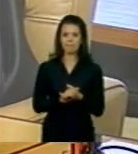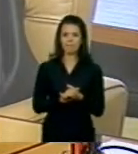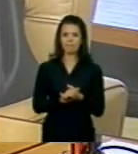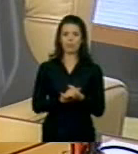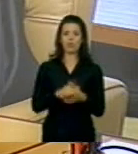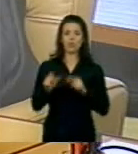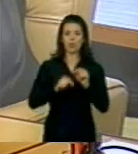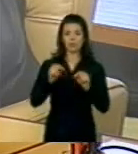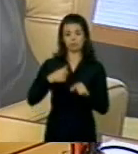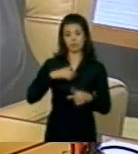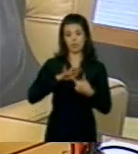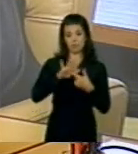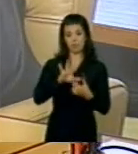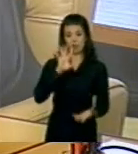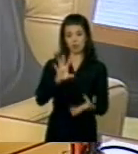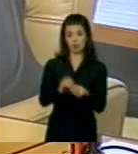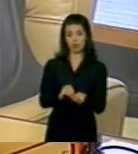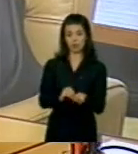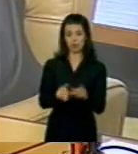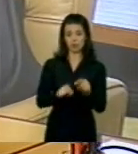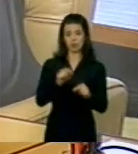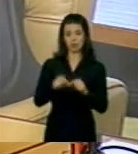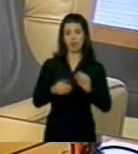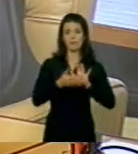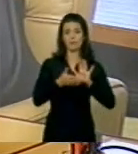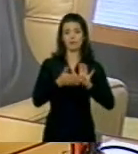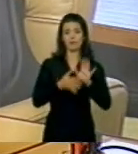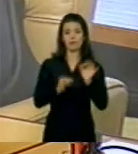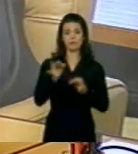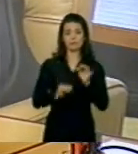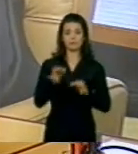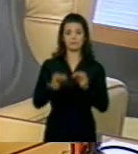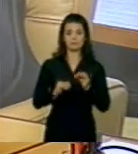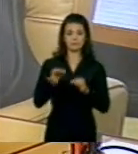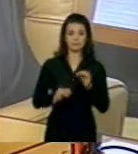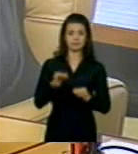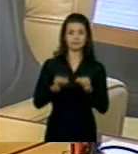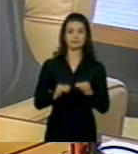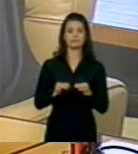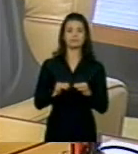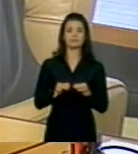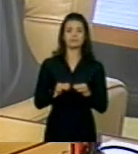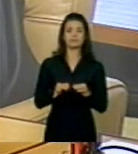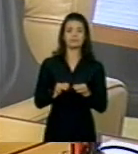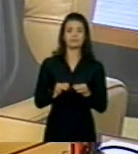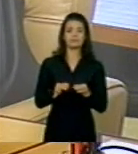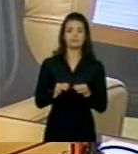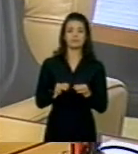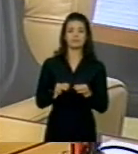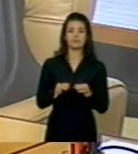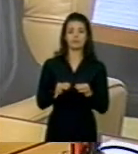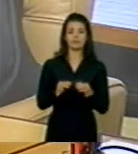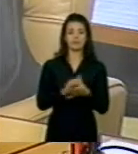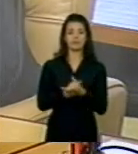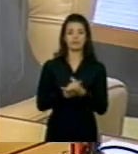trago como conclusão é a proposta de julgamento improcedente, integralmente improcedente, da presente